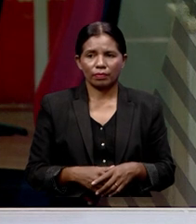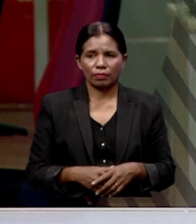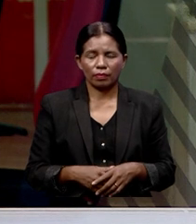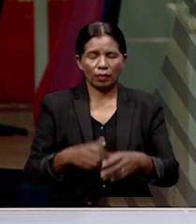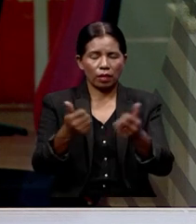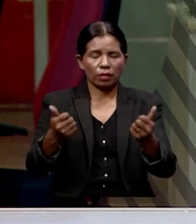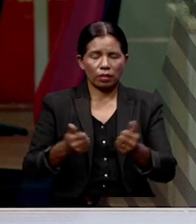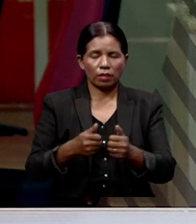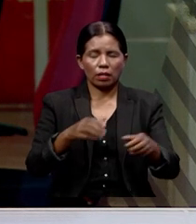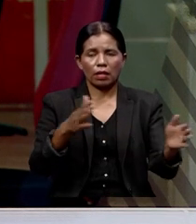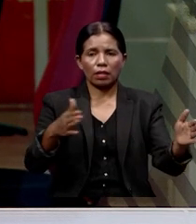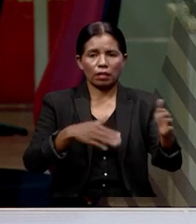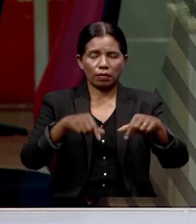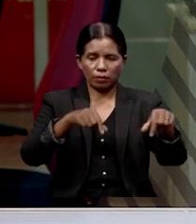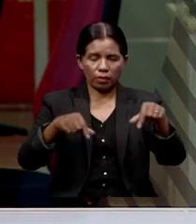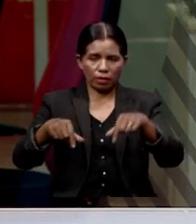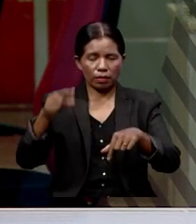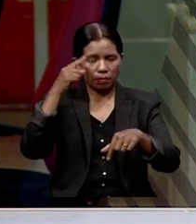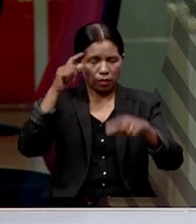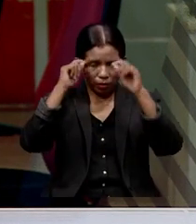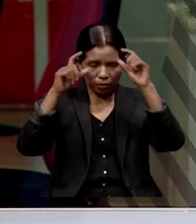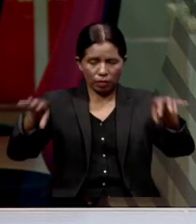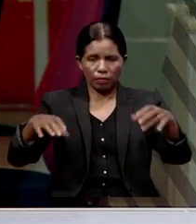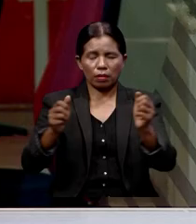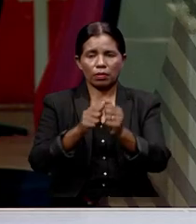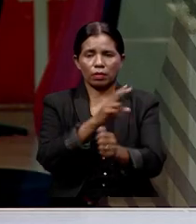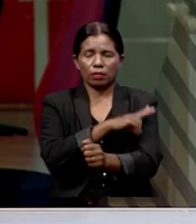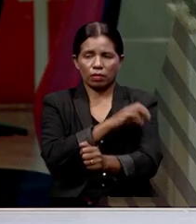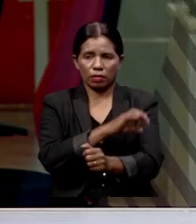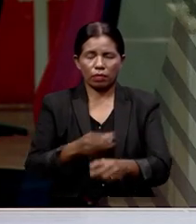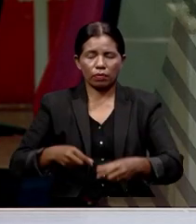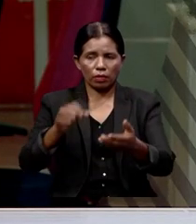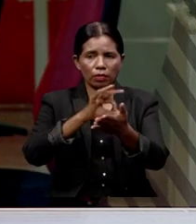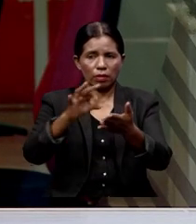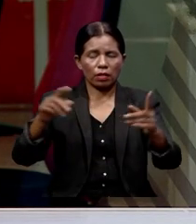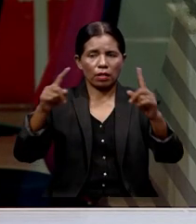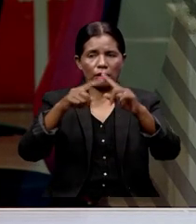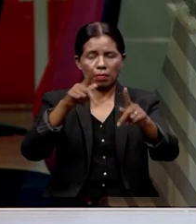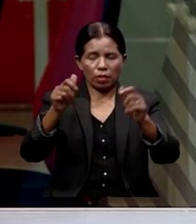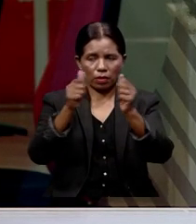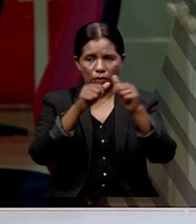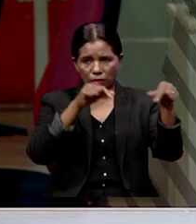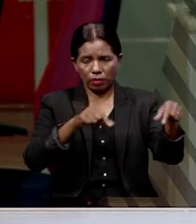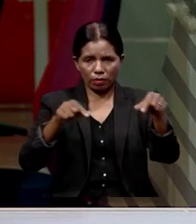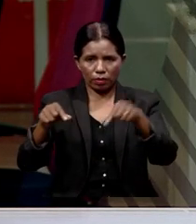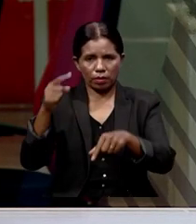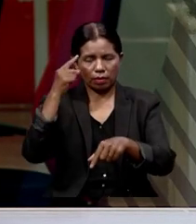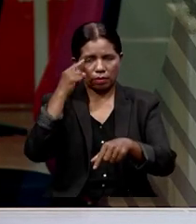Associação Livre de Deficiência Mata Timor-Leste, serviço mútuo com a UNICEF, onde foi formação para hemodeficiência